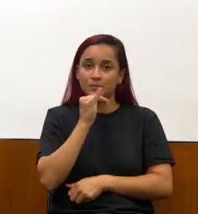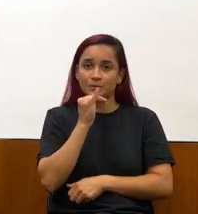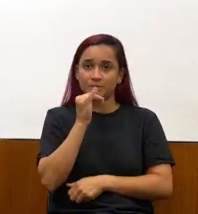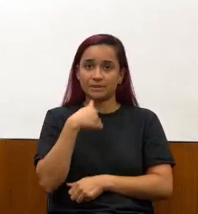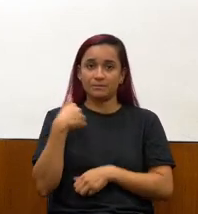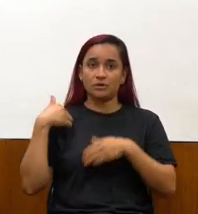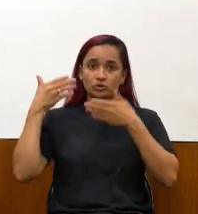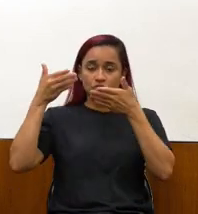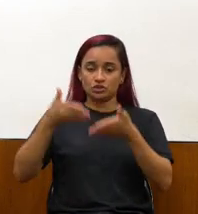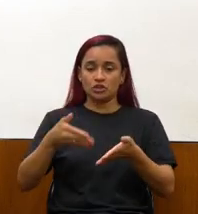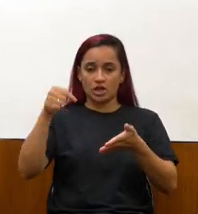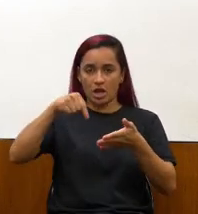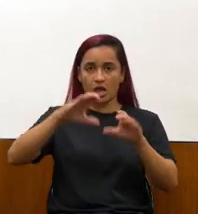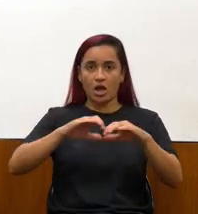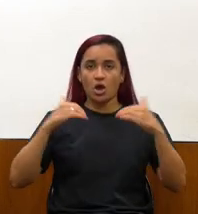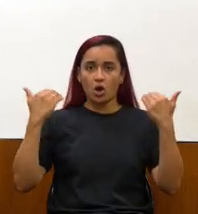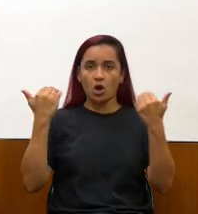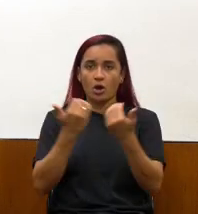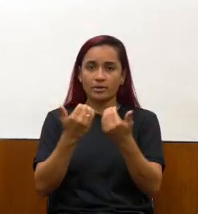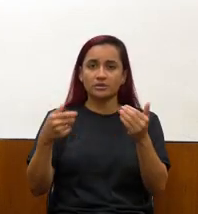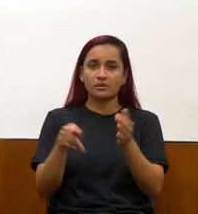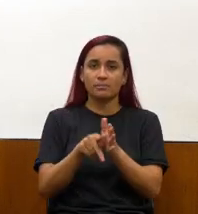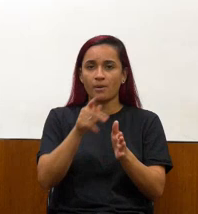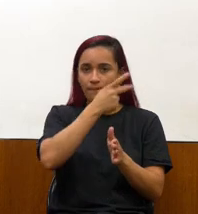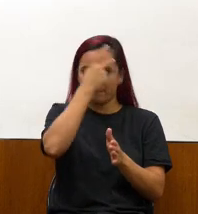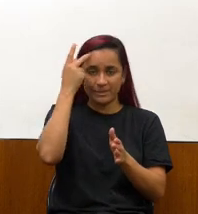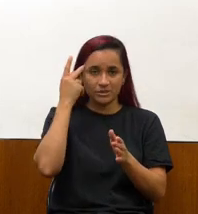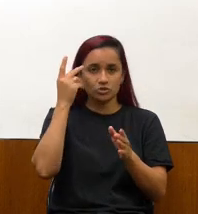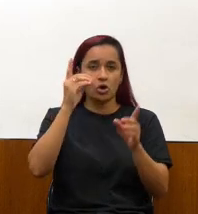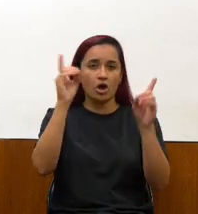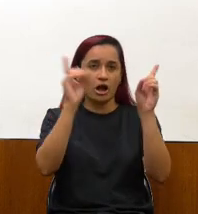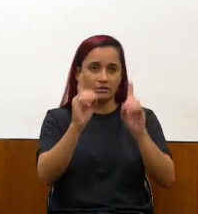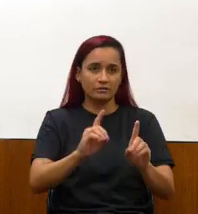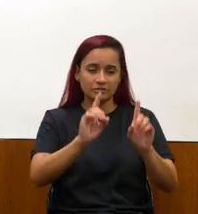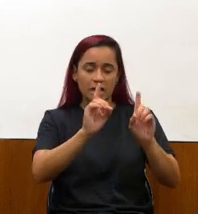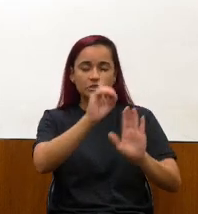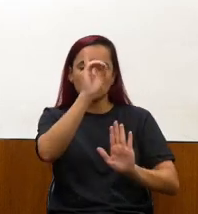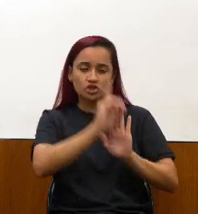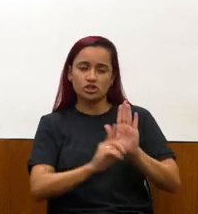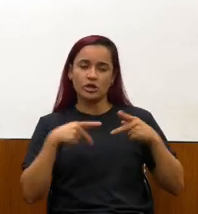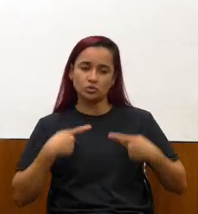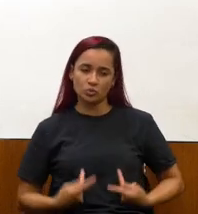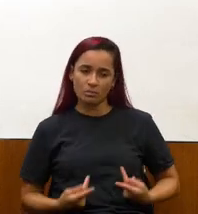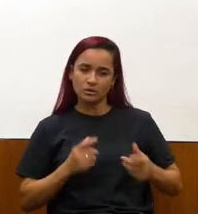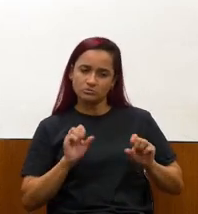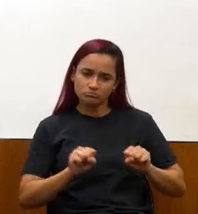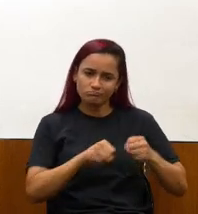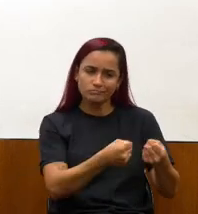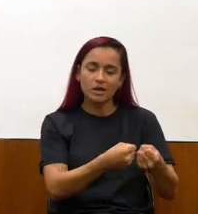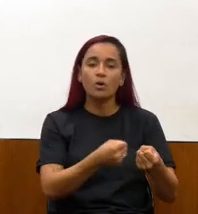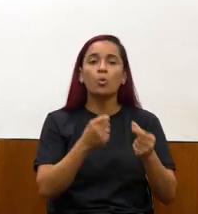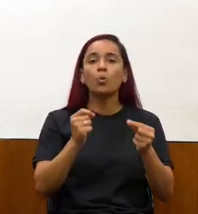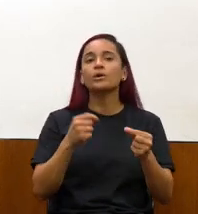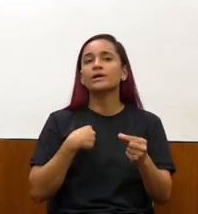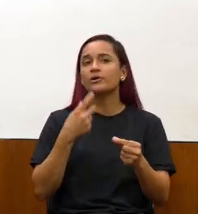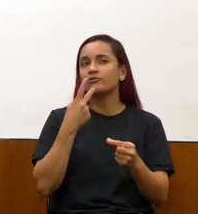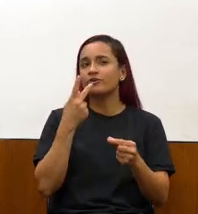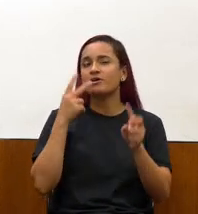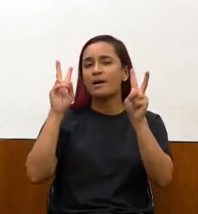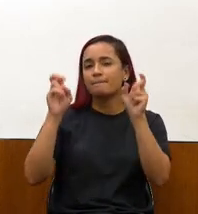muito importante como essa da Defesa dos Direitos Humanos da Pessoa com Deficiência, falar o portador, eu estou distanciando aquela